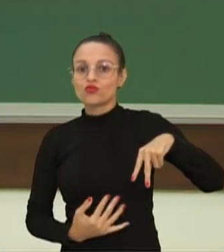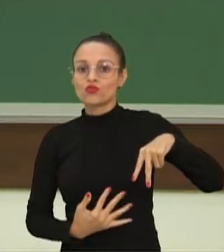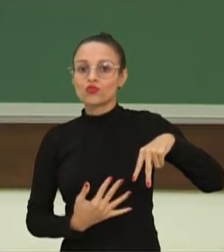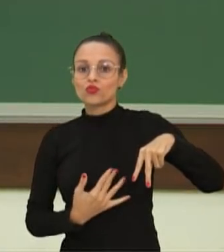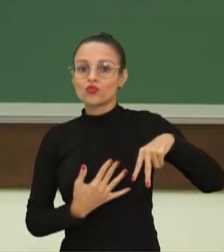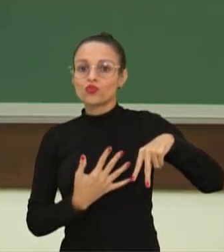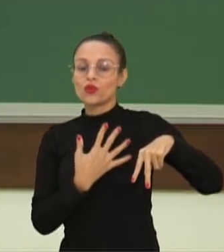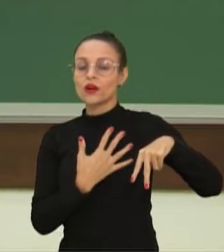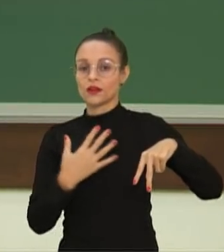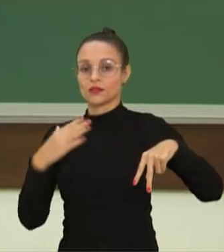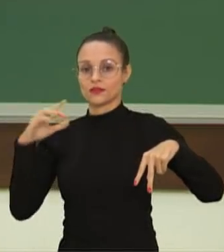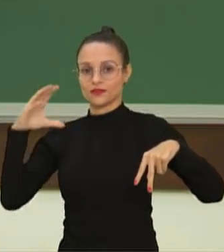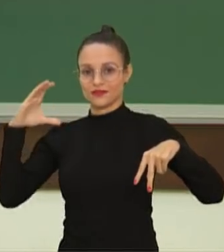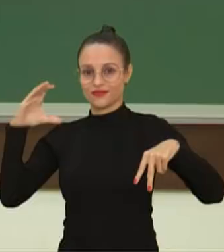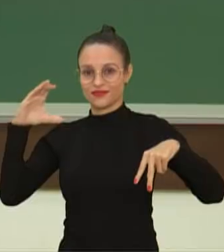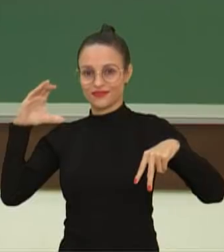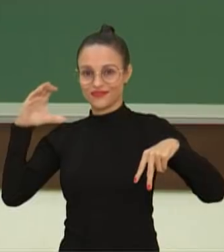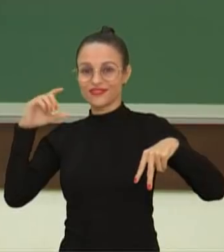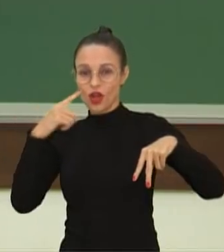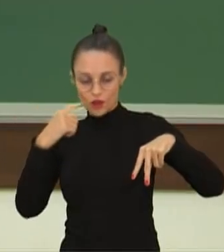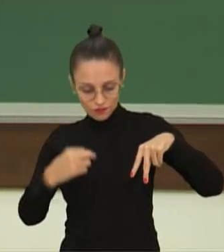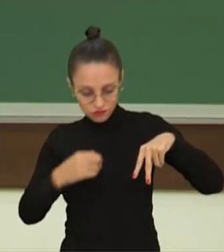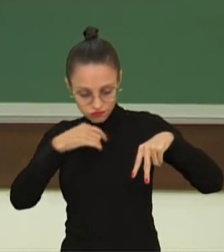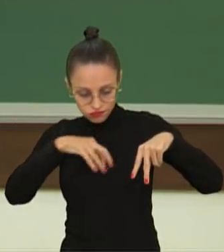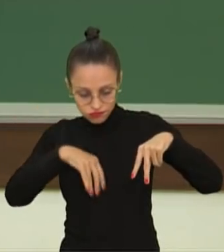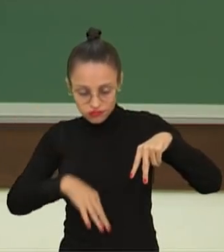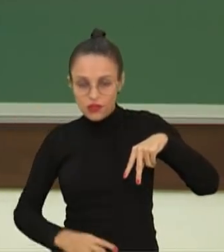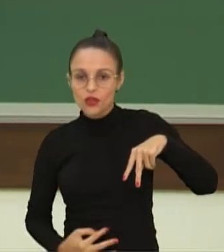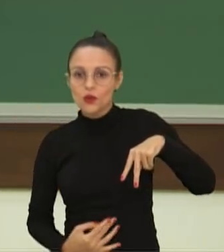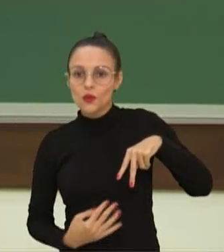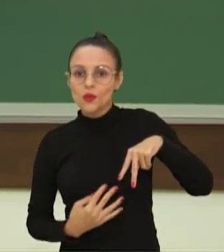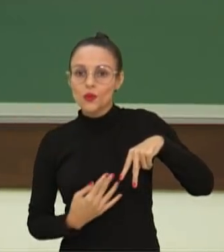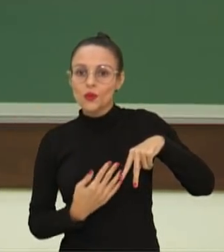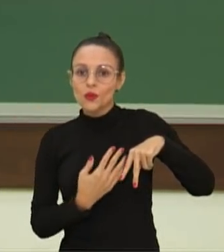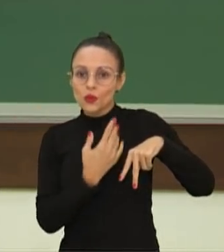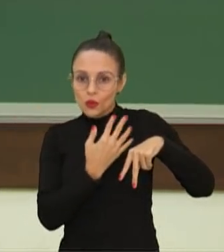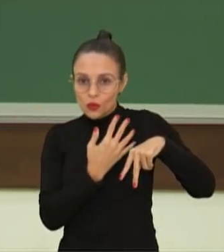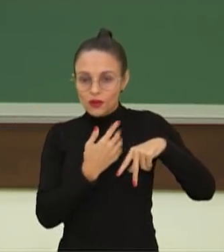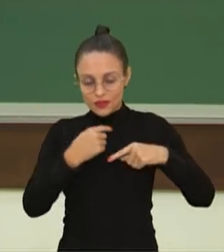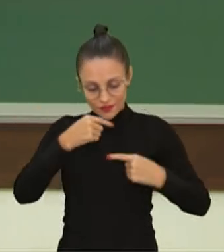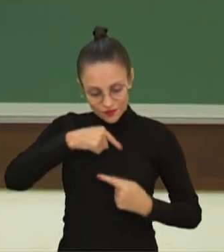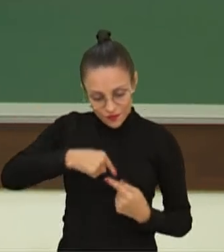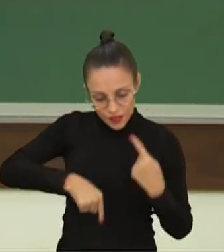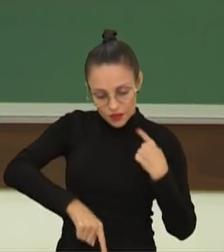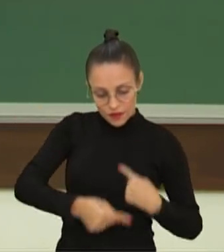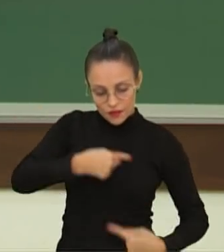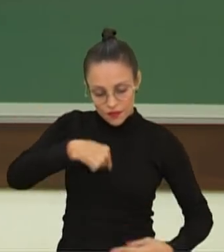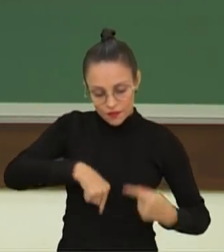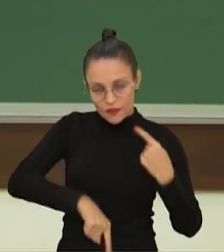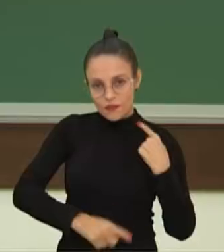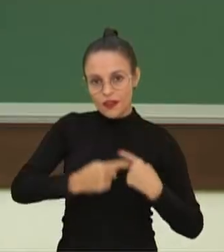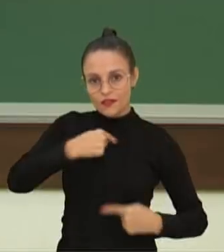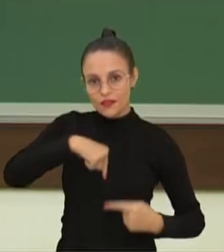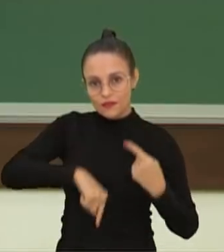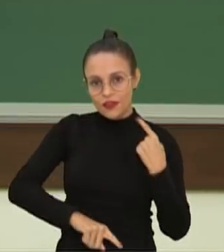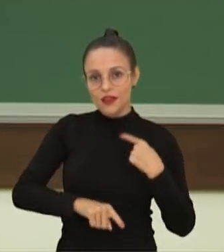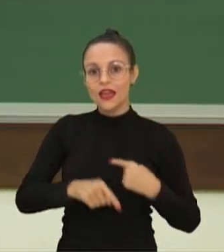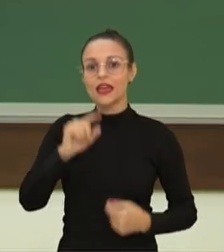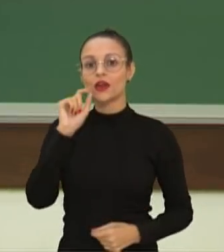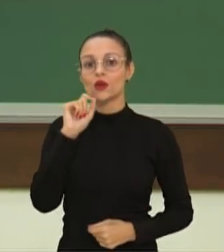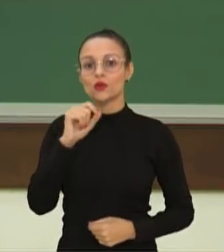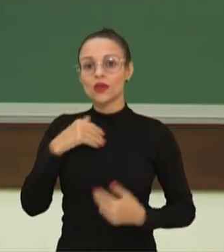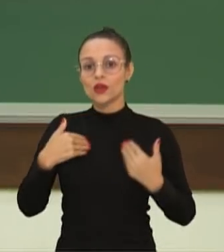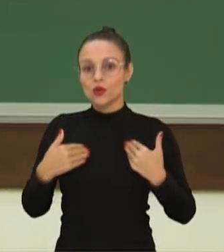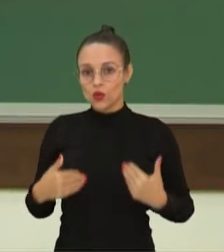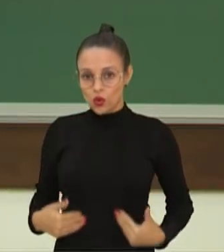de gás carbônico pelas veias. Então, o sangue que circula nas veias é um sangue que está vindo